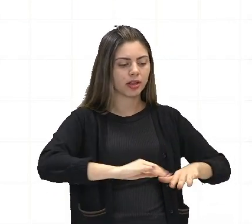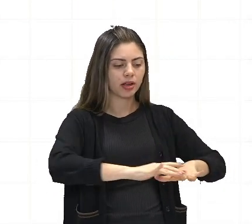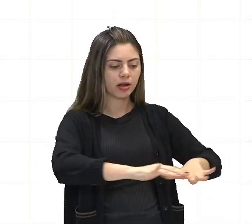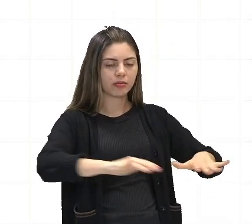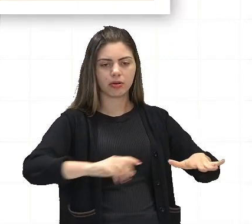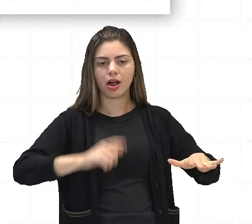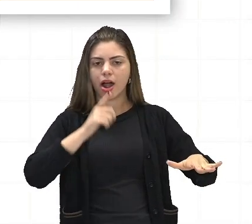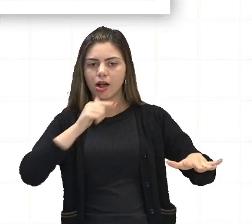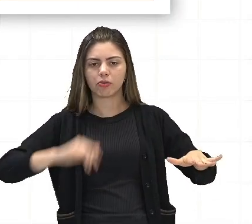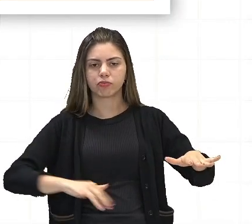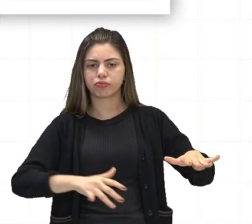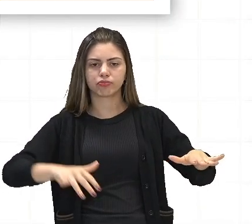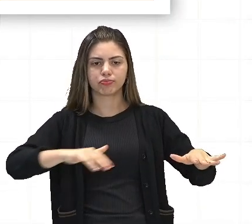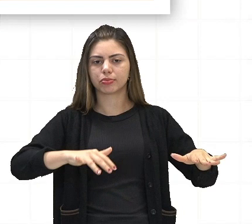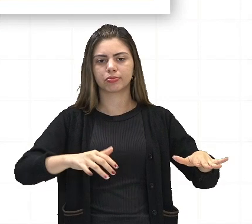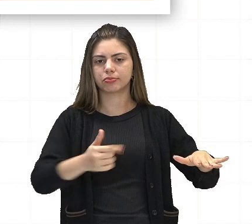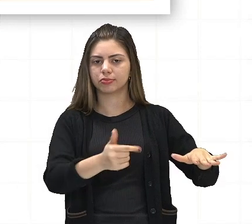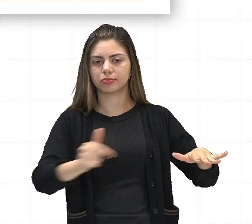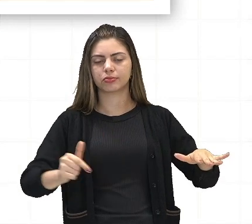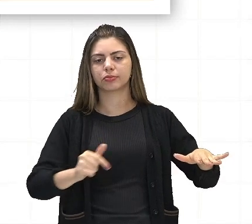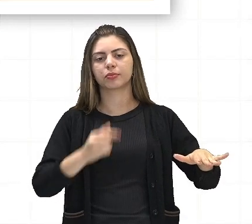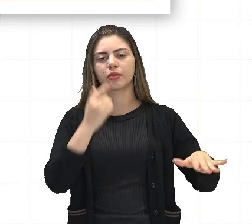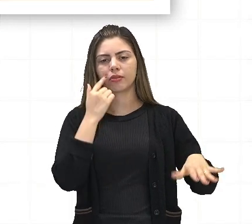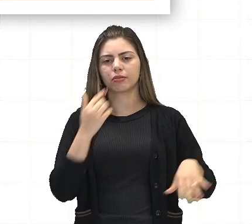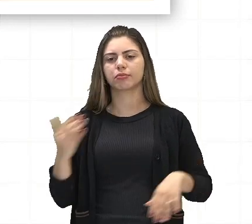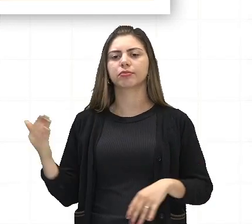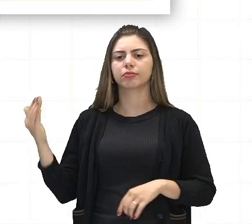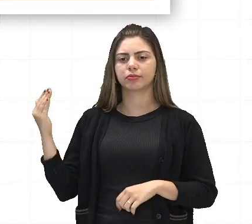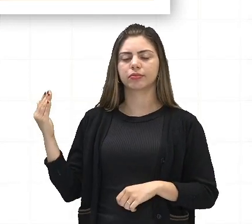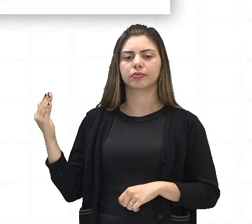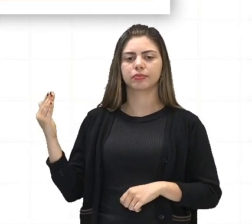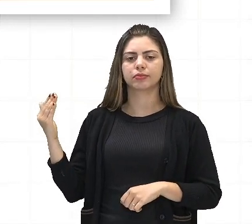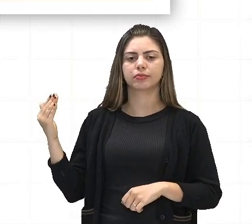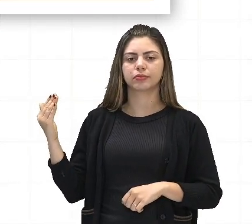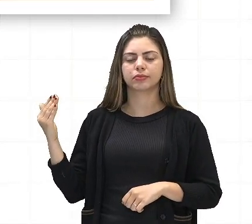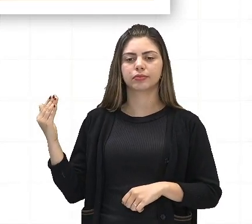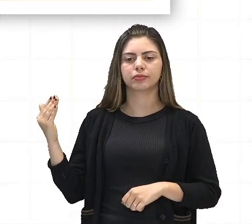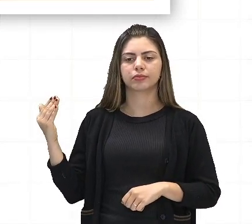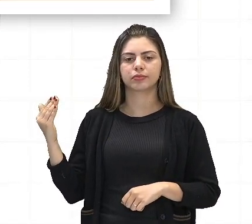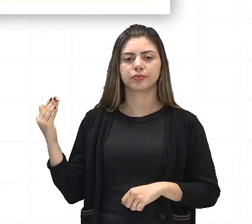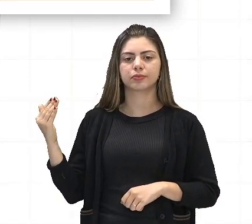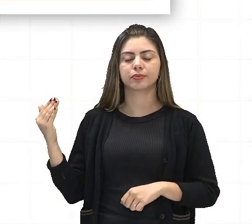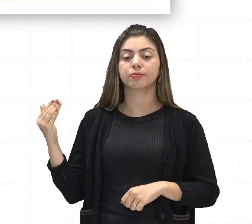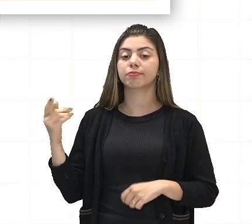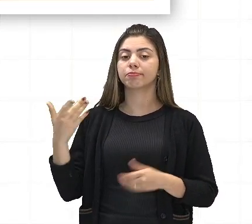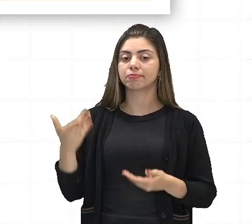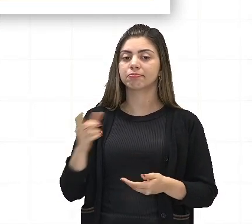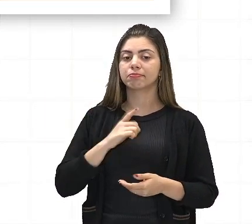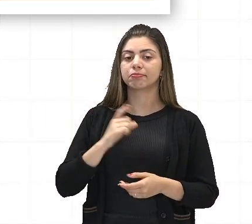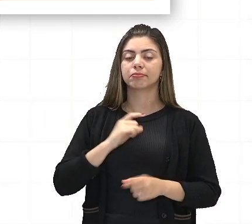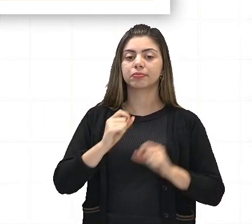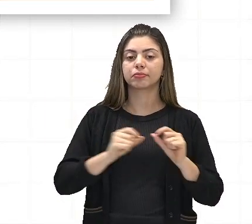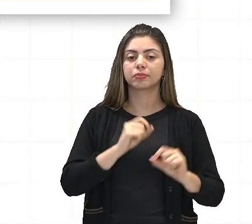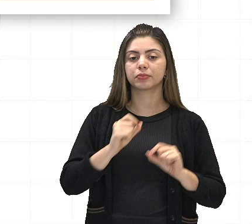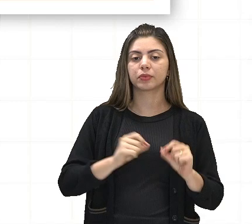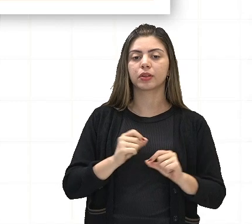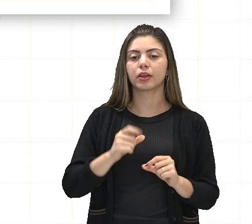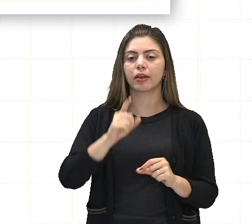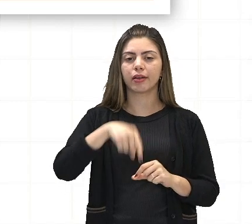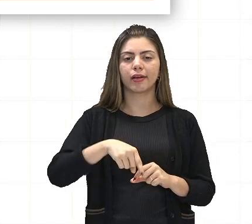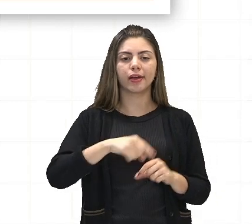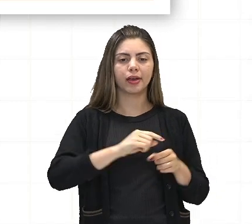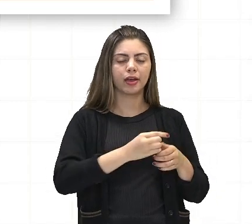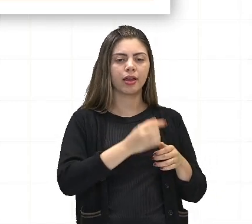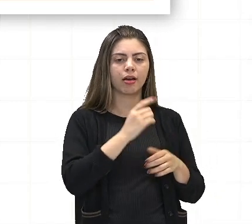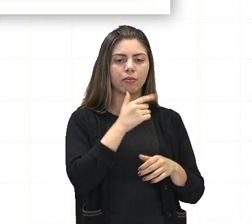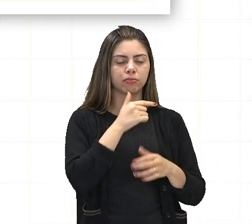na nossa próxima imagem, em que nós temos a mata de terra firme, a mata de várzea e a